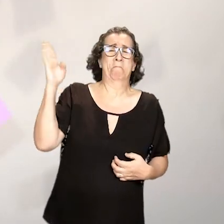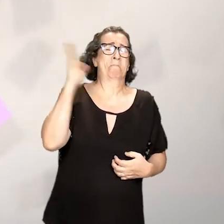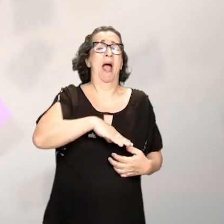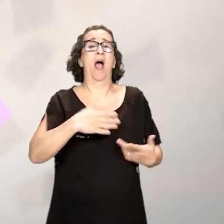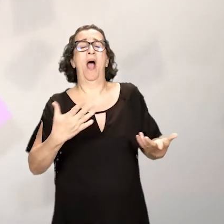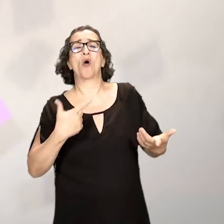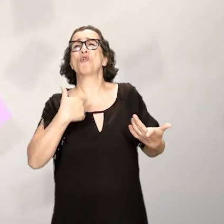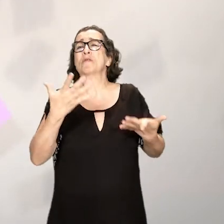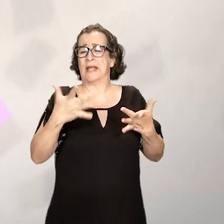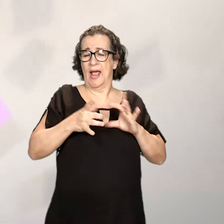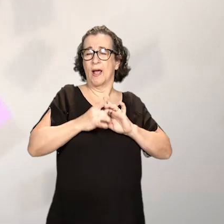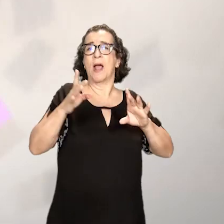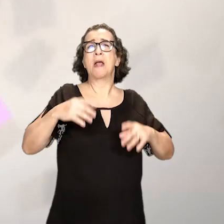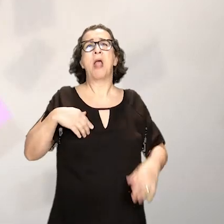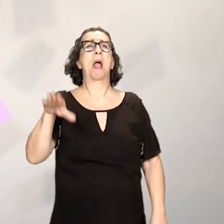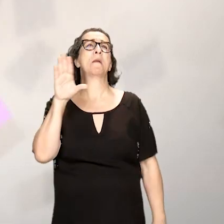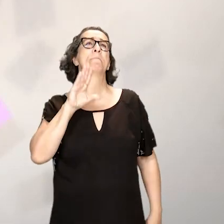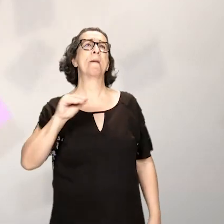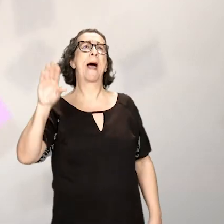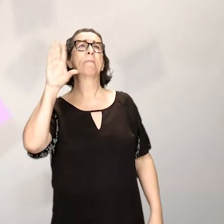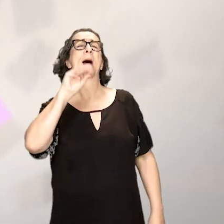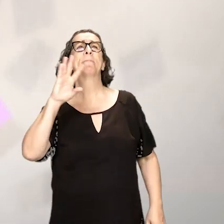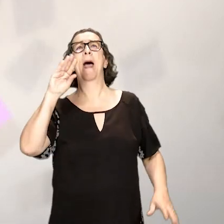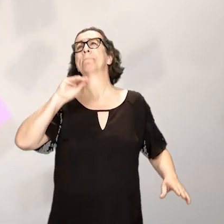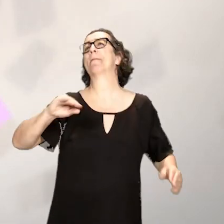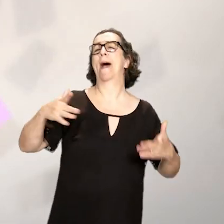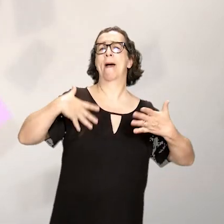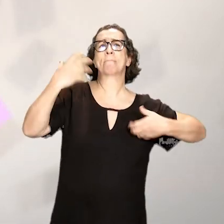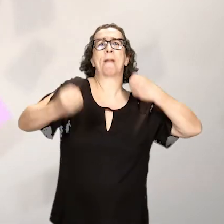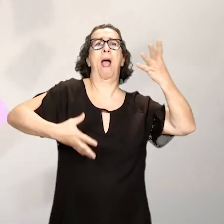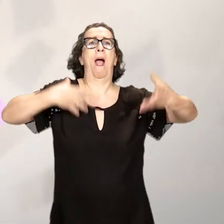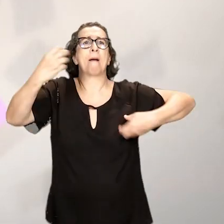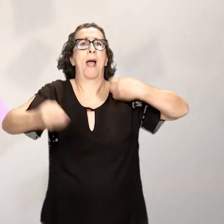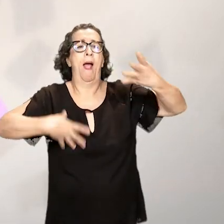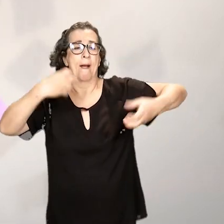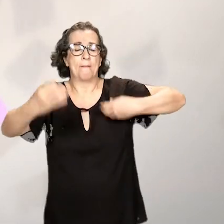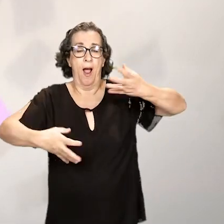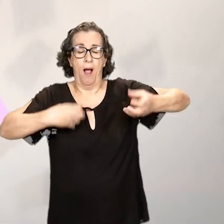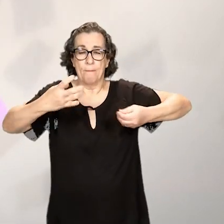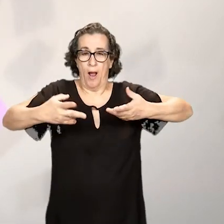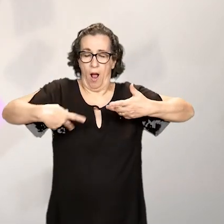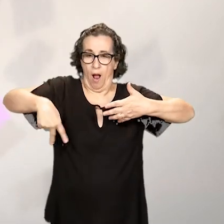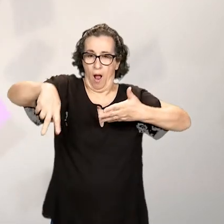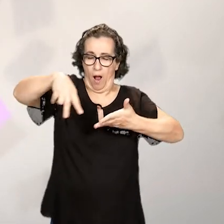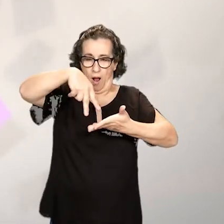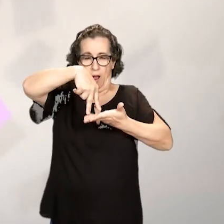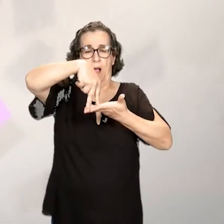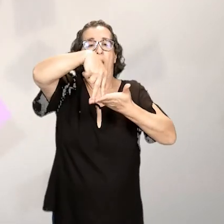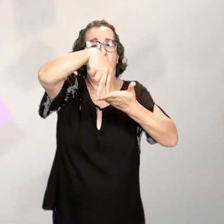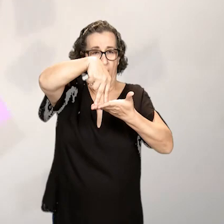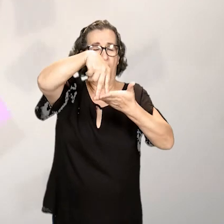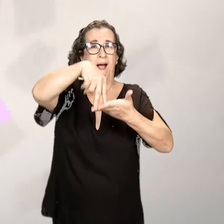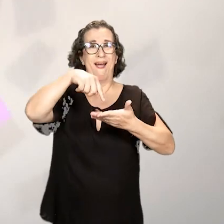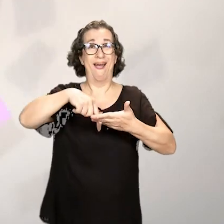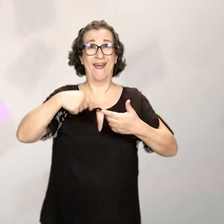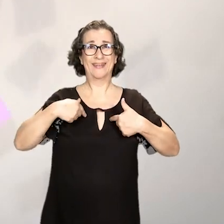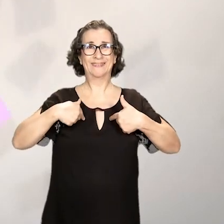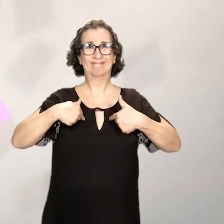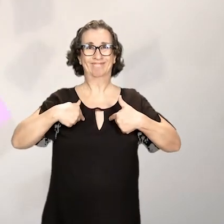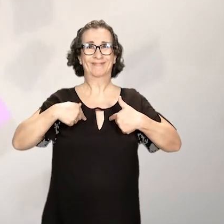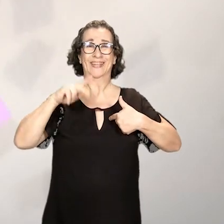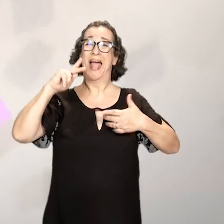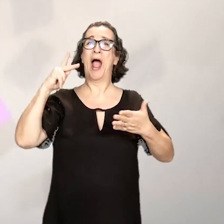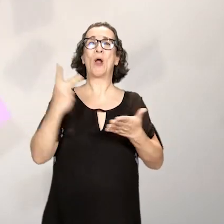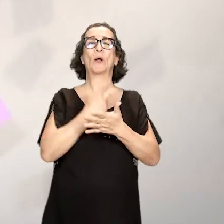ele disse tô falando ele vai se reposicionando diante do próprio sintoma né que ele tá se queixando que a gente fala que